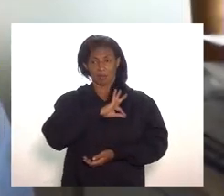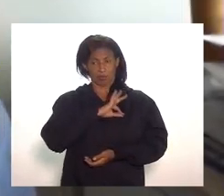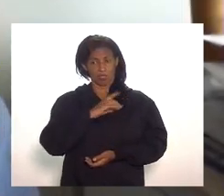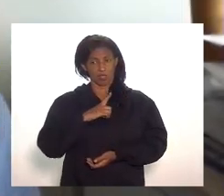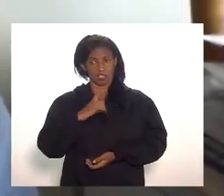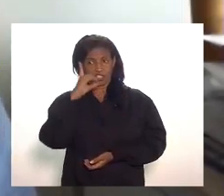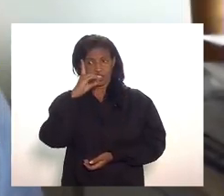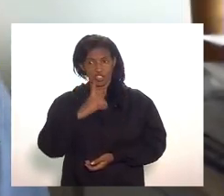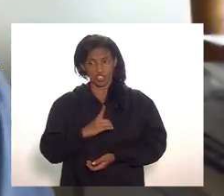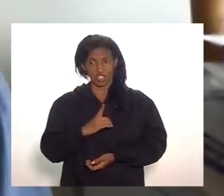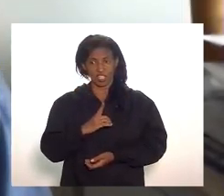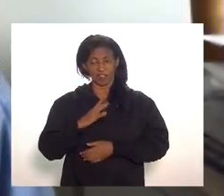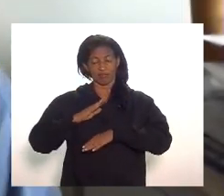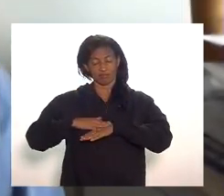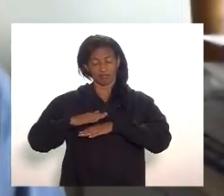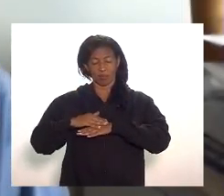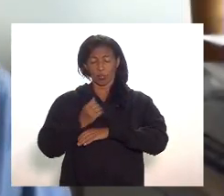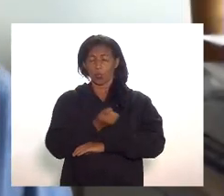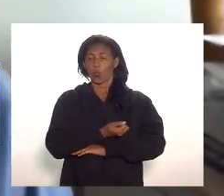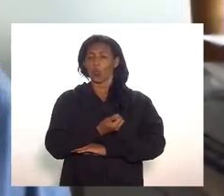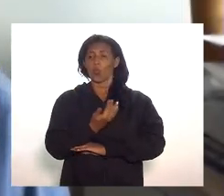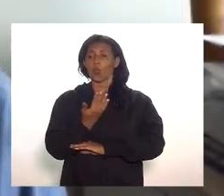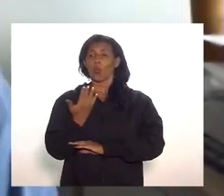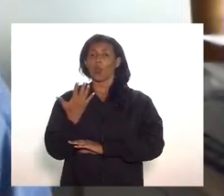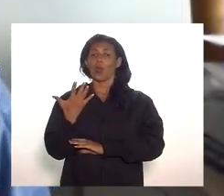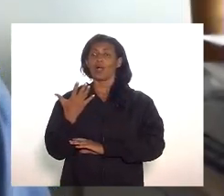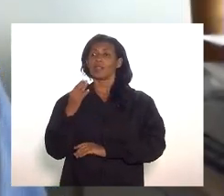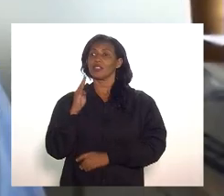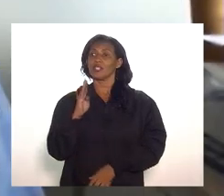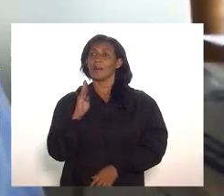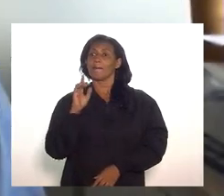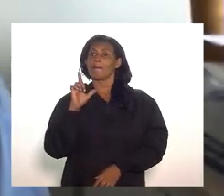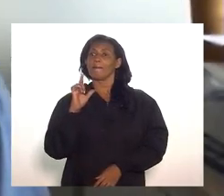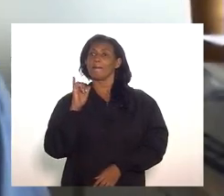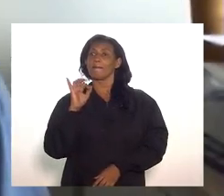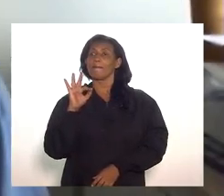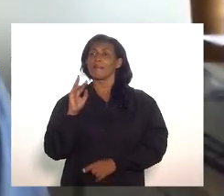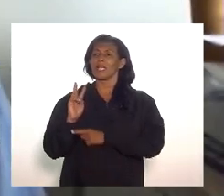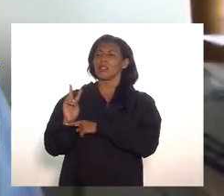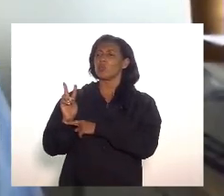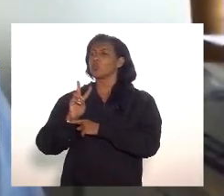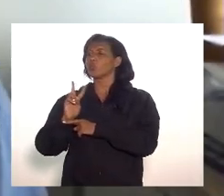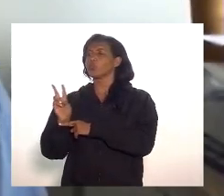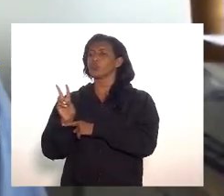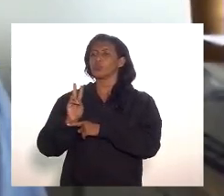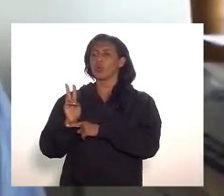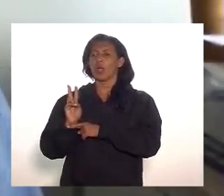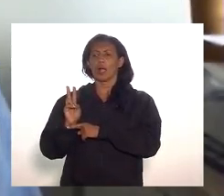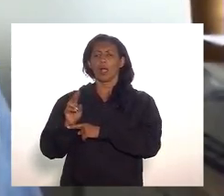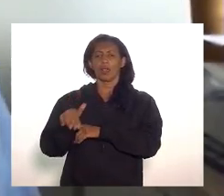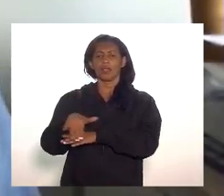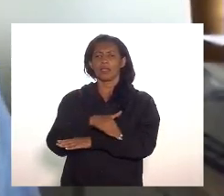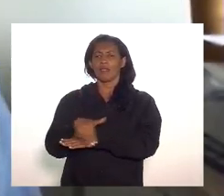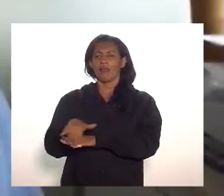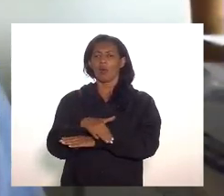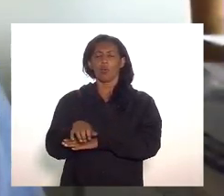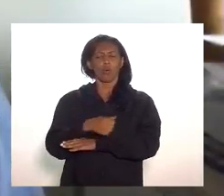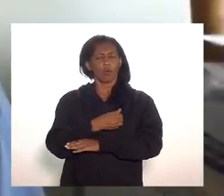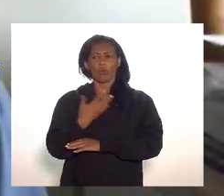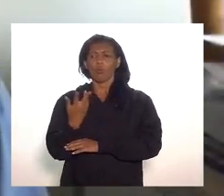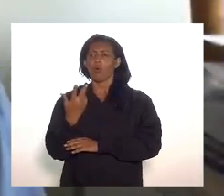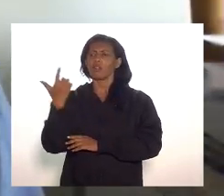direito a fazer quantas blitz quiserem para cumprir e prender aqueles